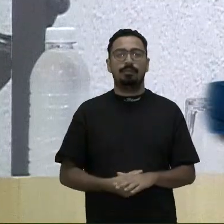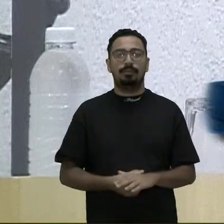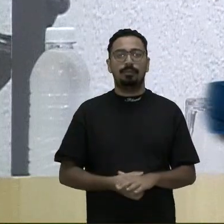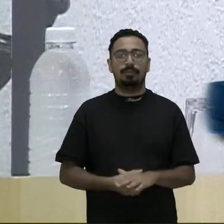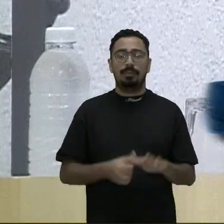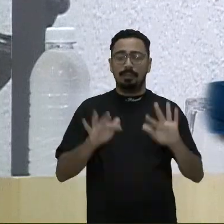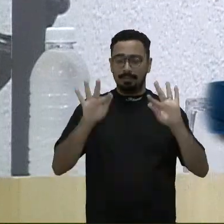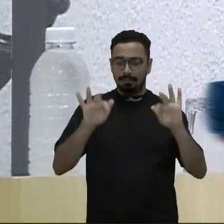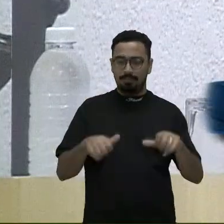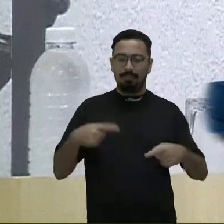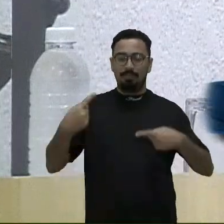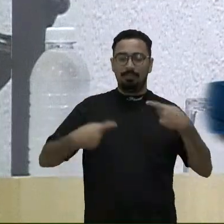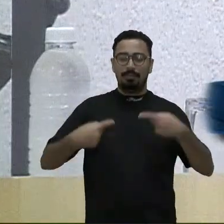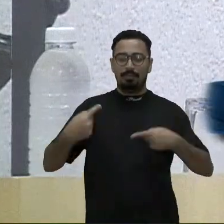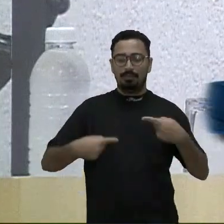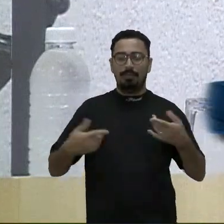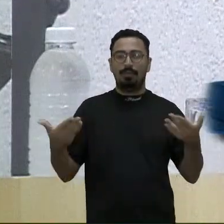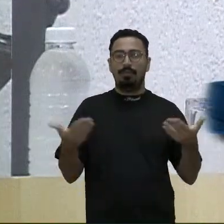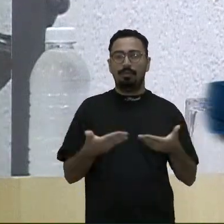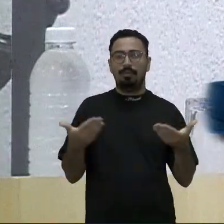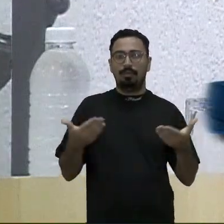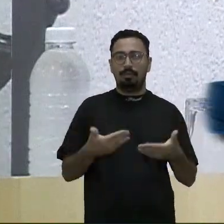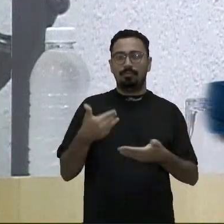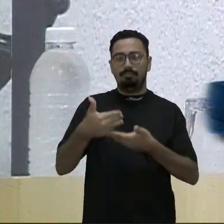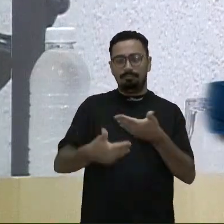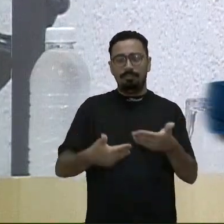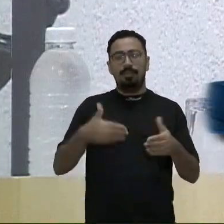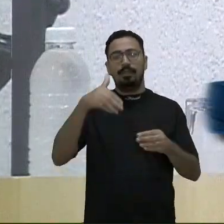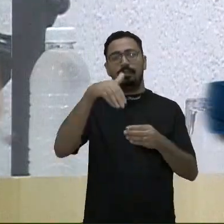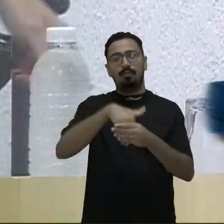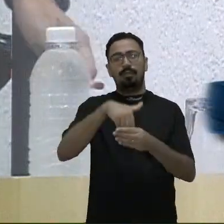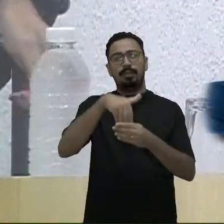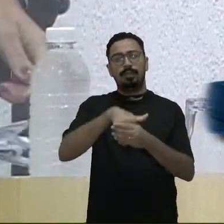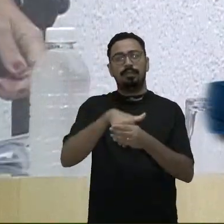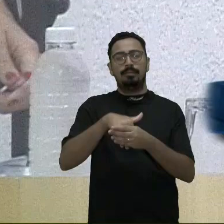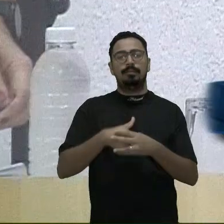Encerrada a discussão, vamos ao processo de votação.